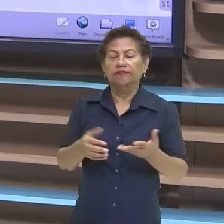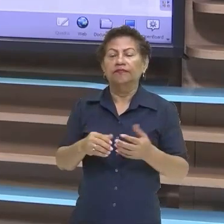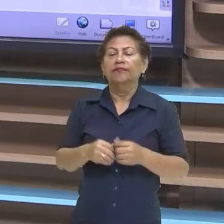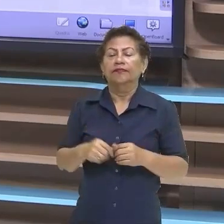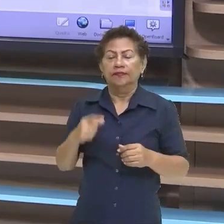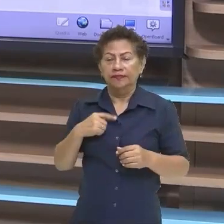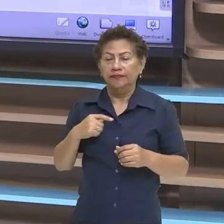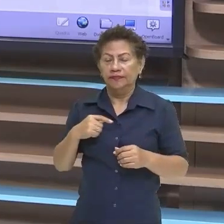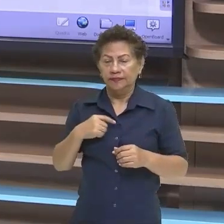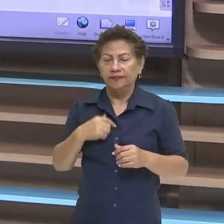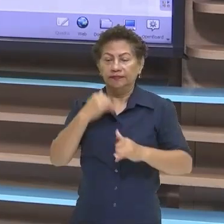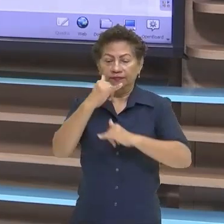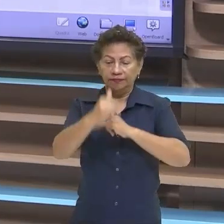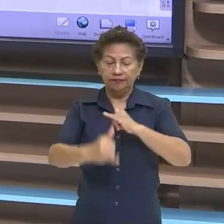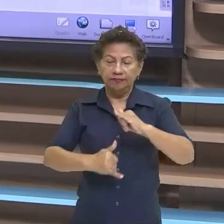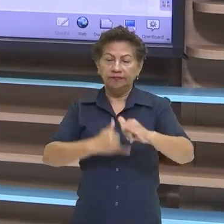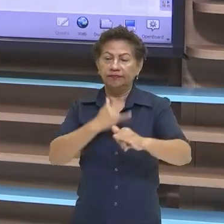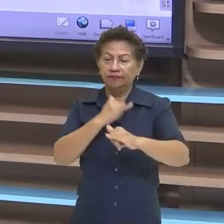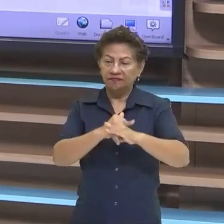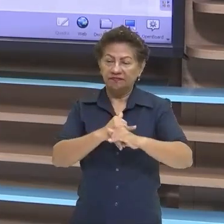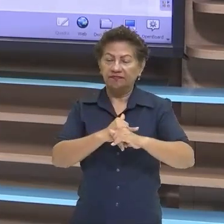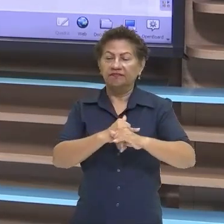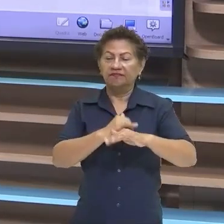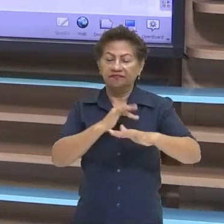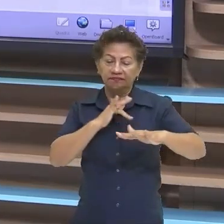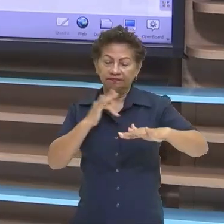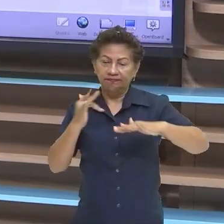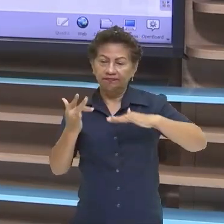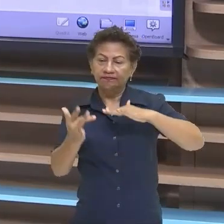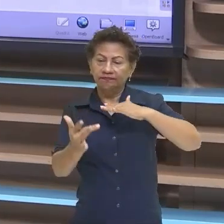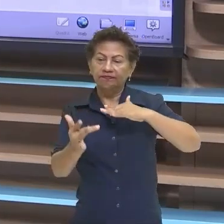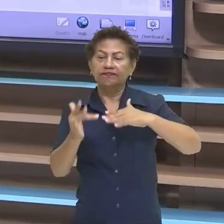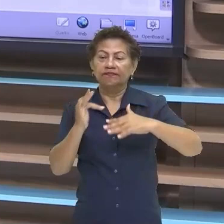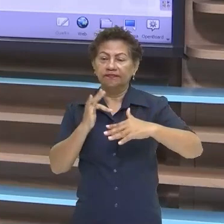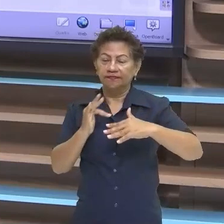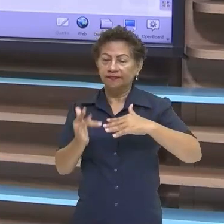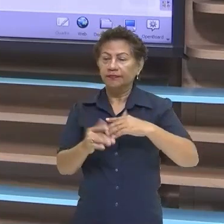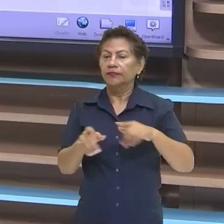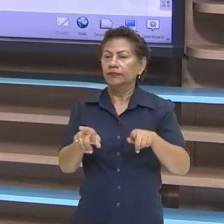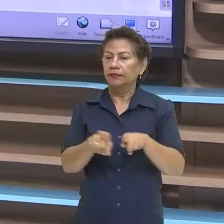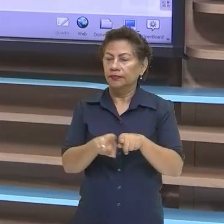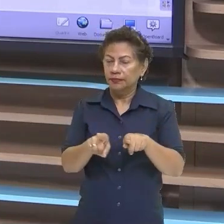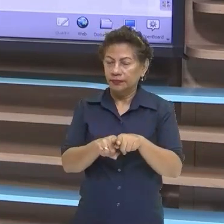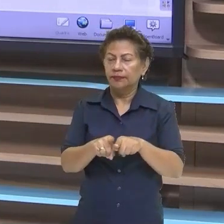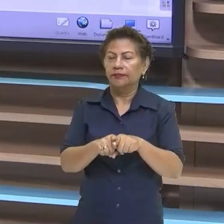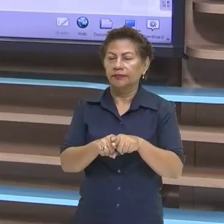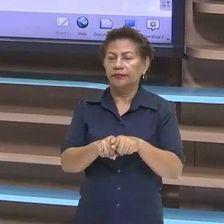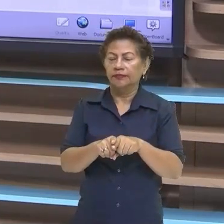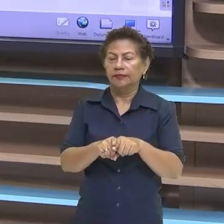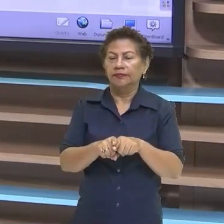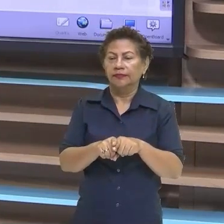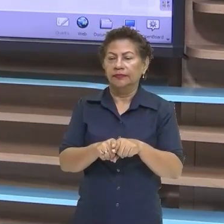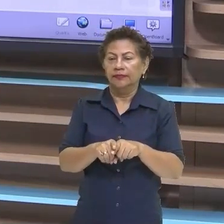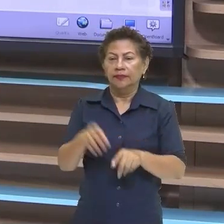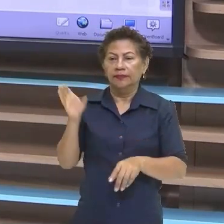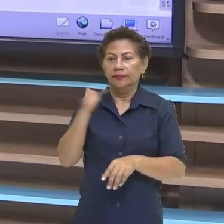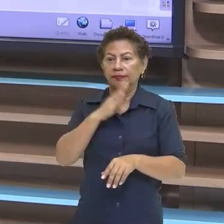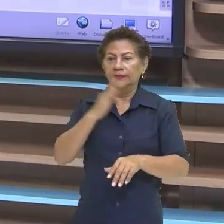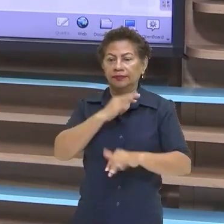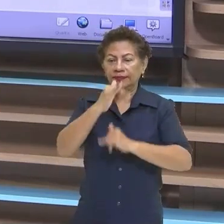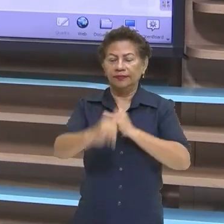conta das redes aí, da internet e também aí das transmissões via